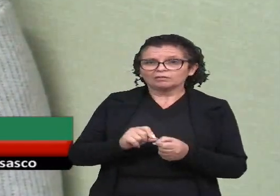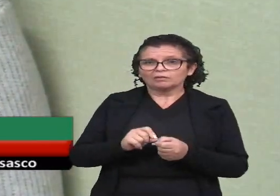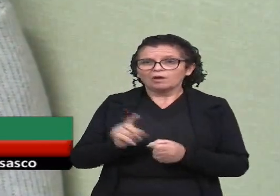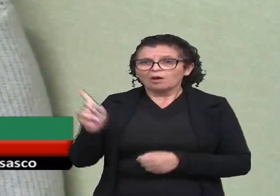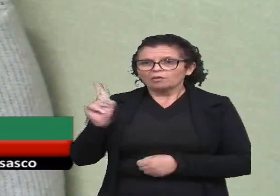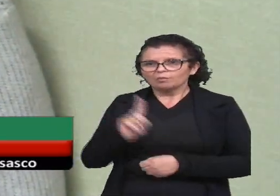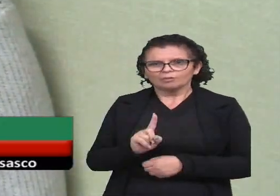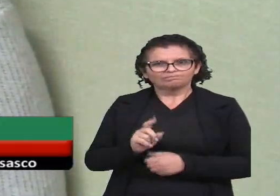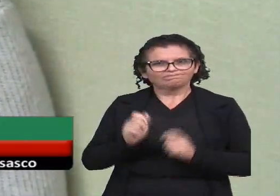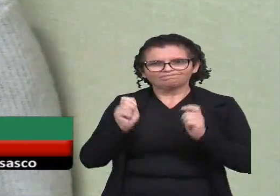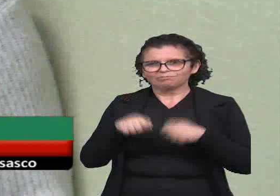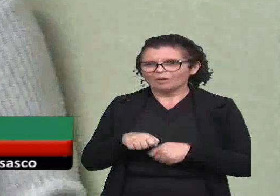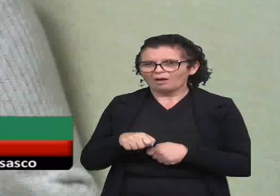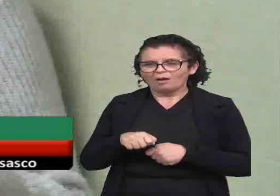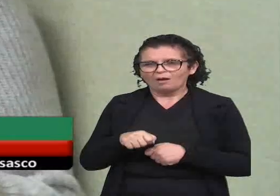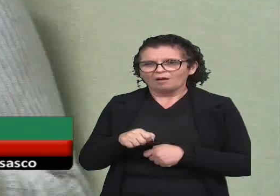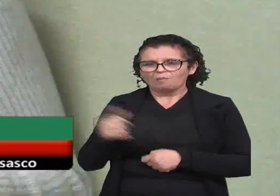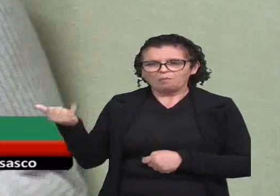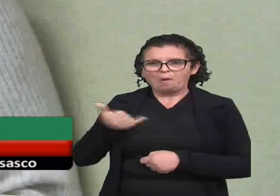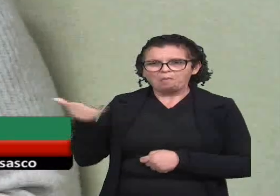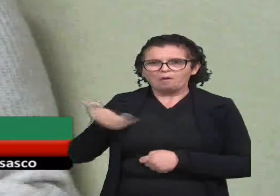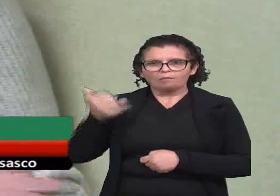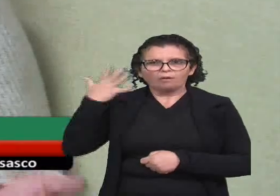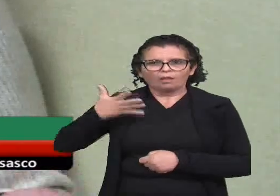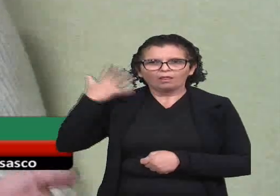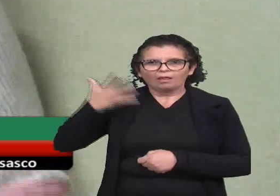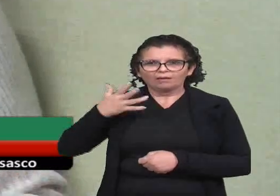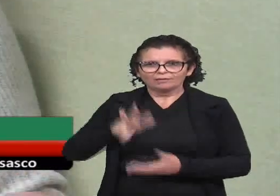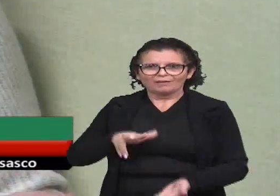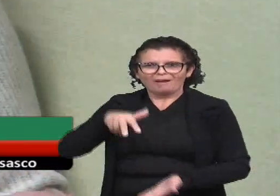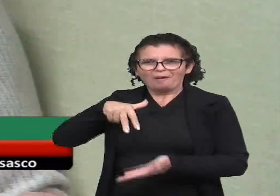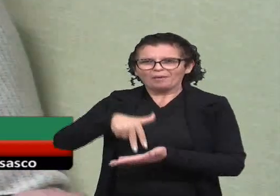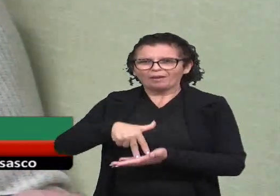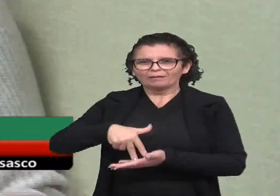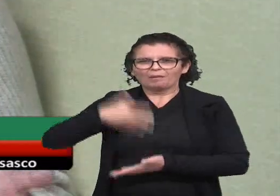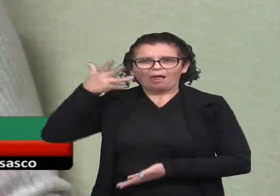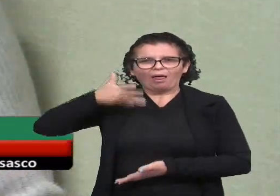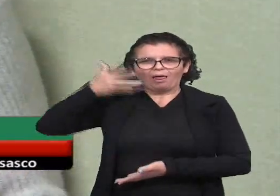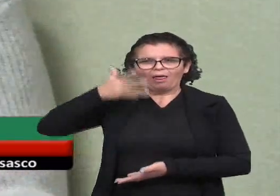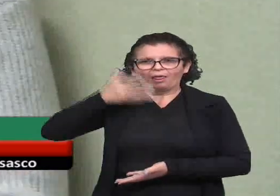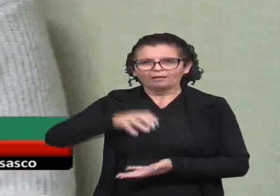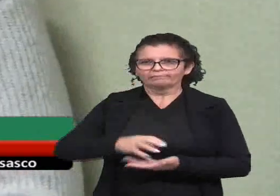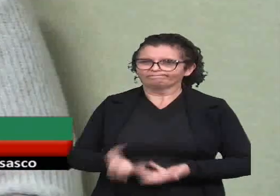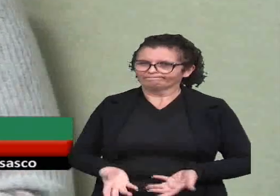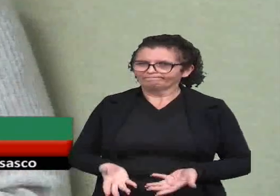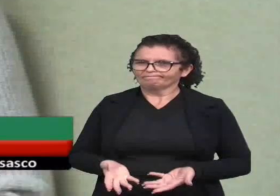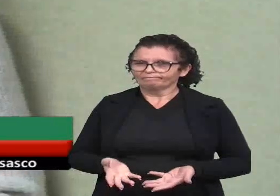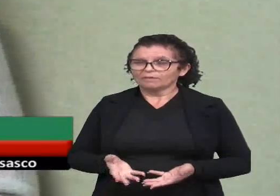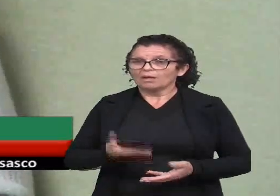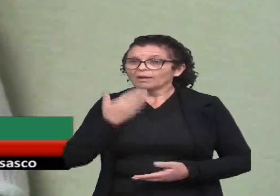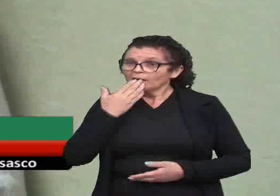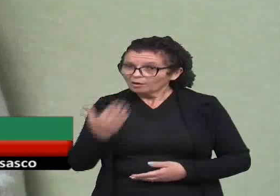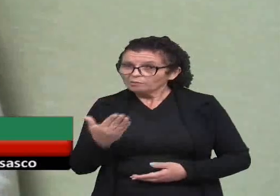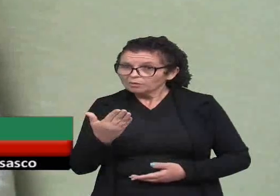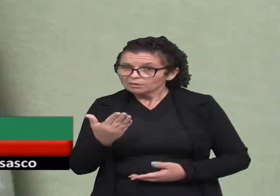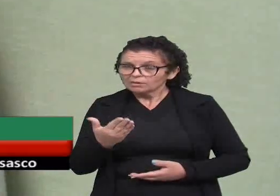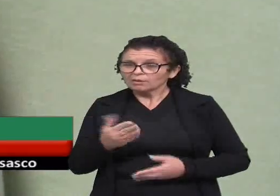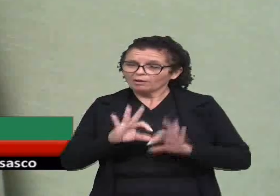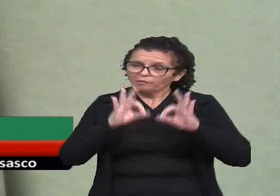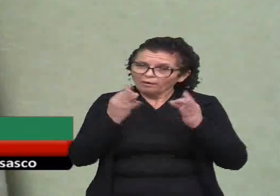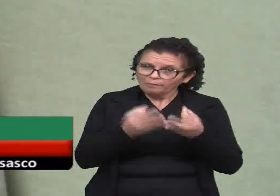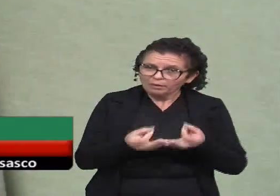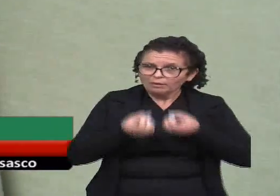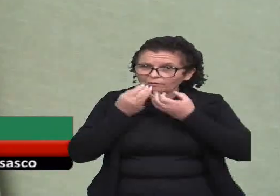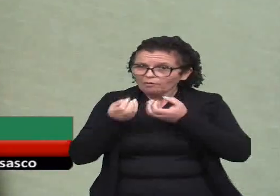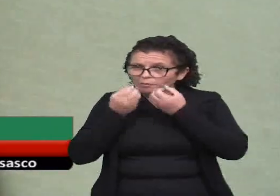saí porque eu me recuso a ouvir um discurso de palanque político, Por quê? Eu pedi os dados das famílias